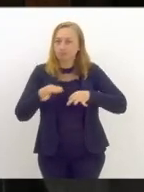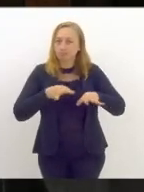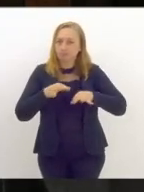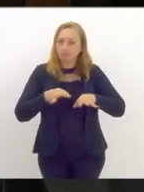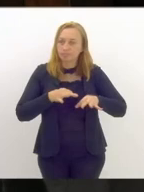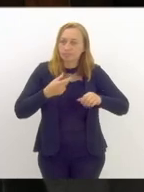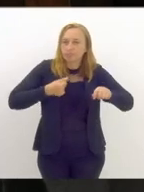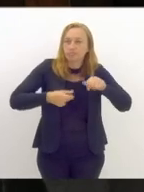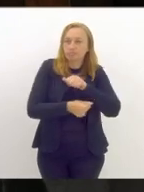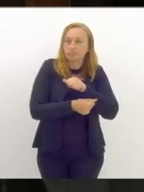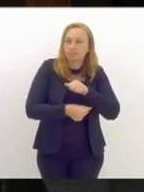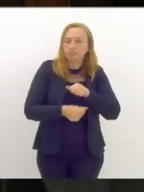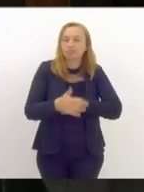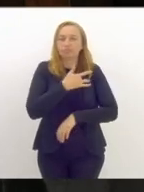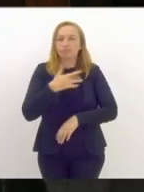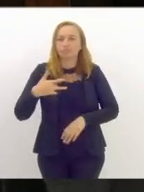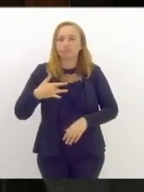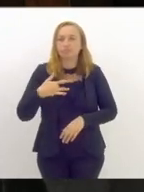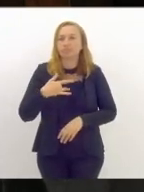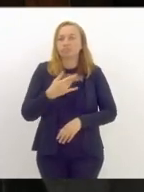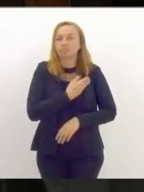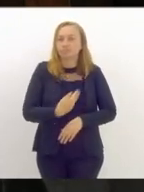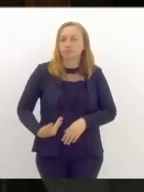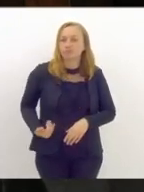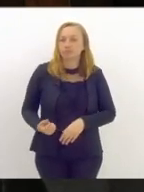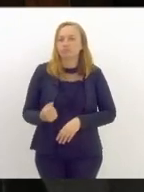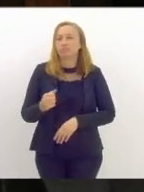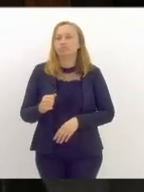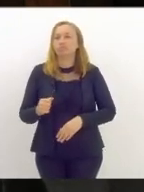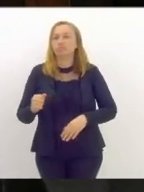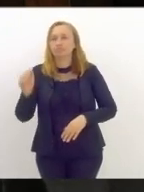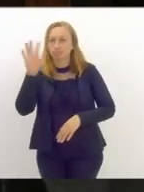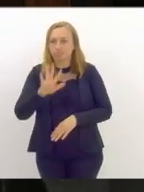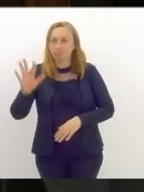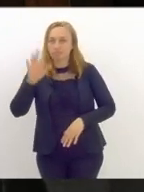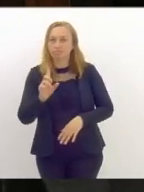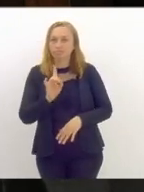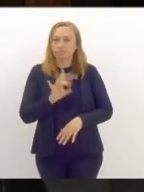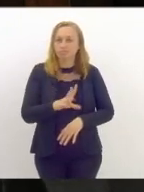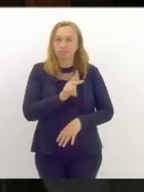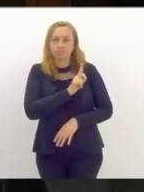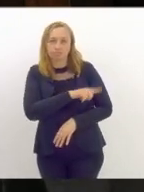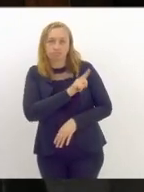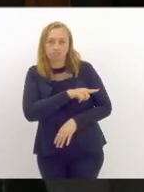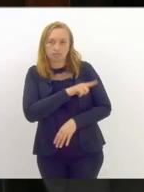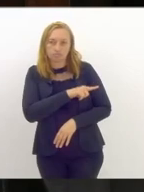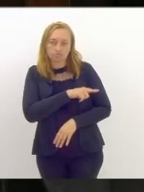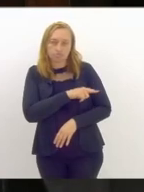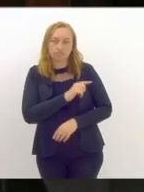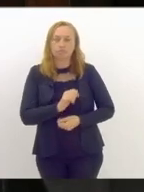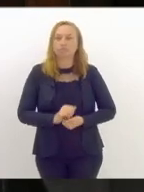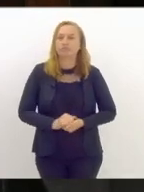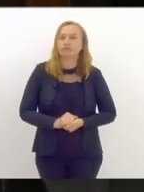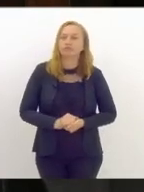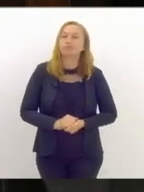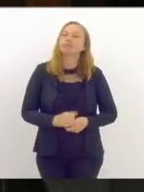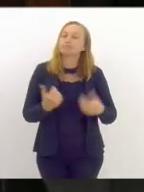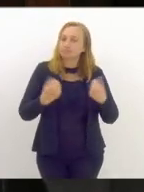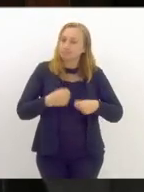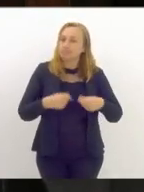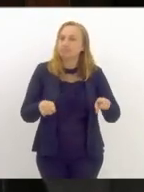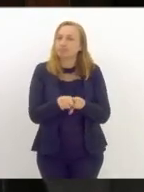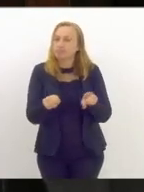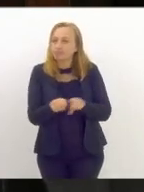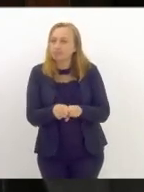um financiamento de uma saúde pública universal. A gente não vive somente de gestão, isso é uma retórica barata. Nós precisamos também